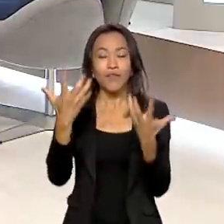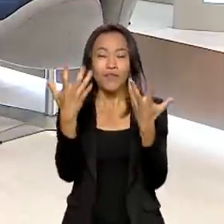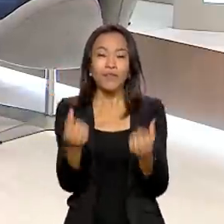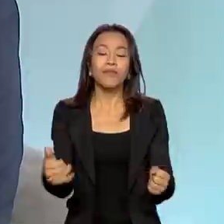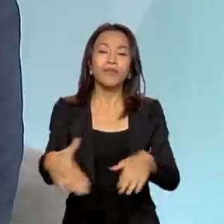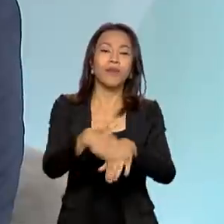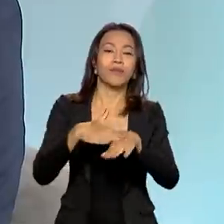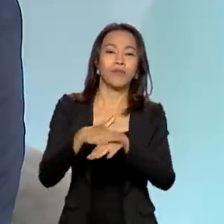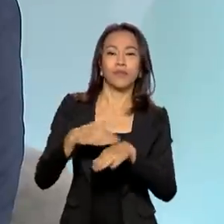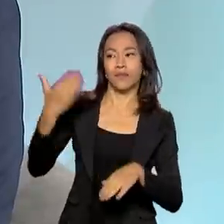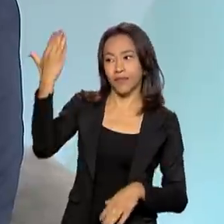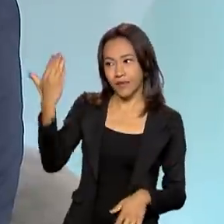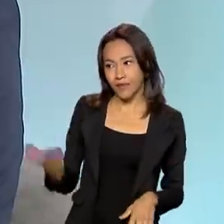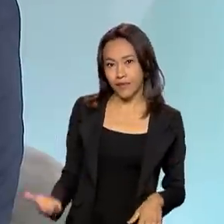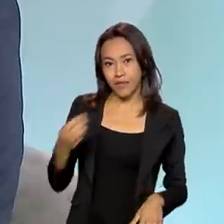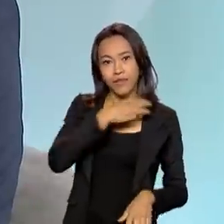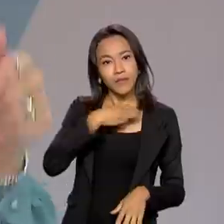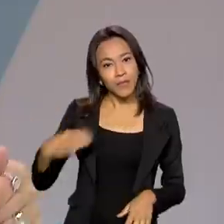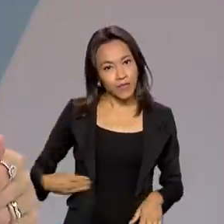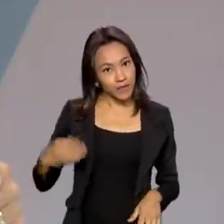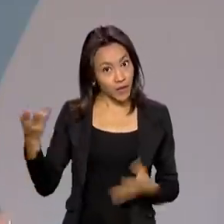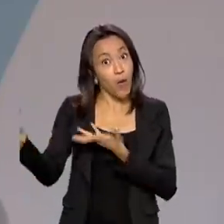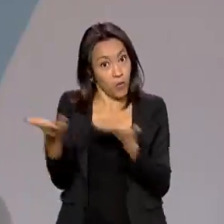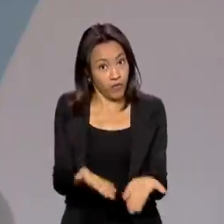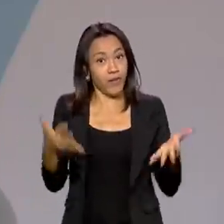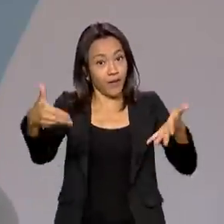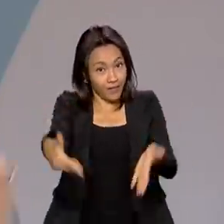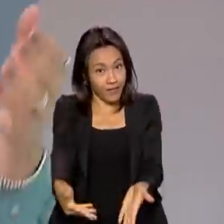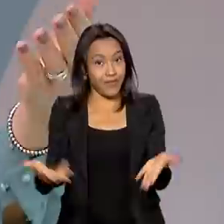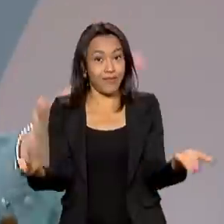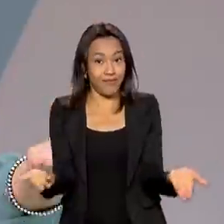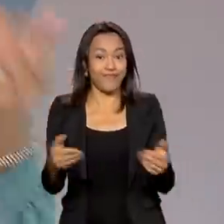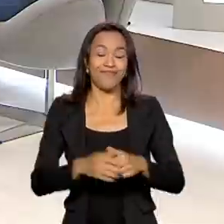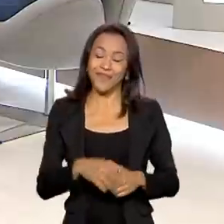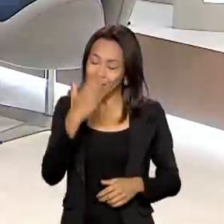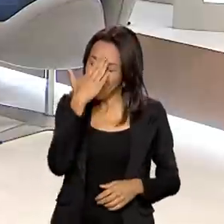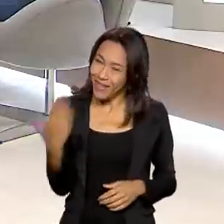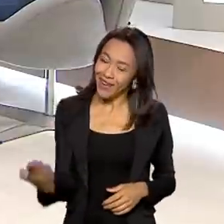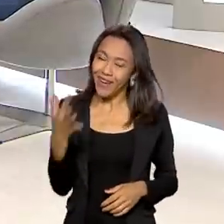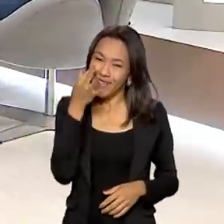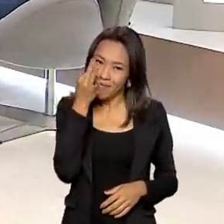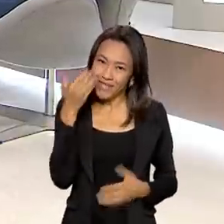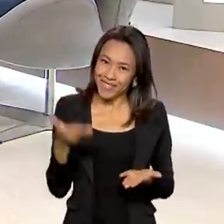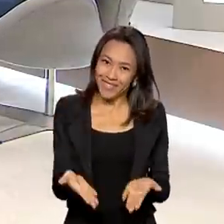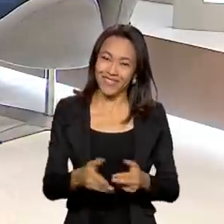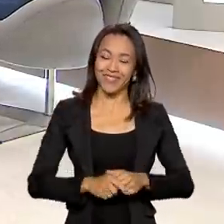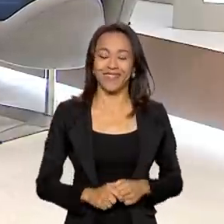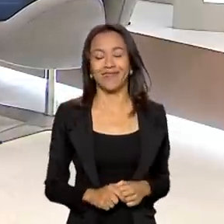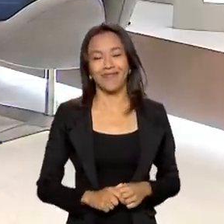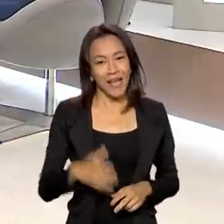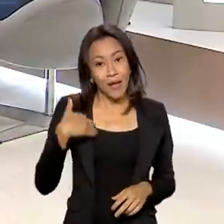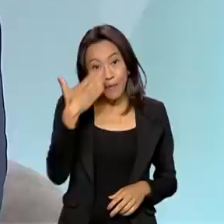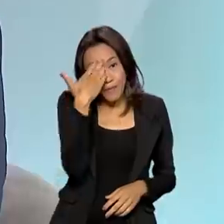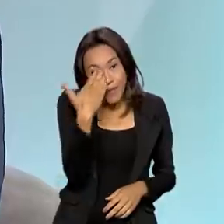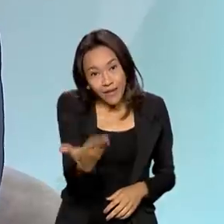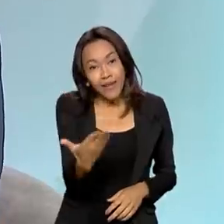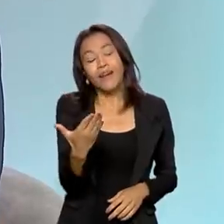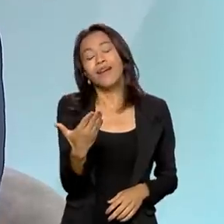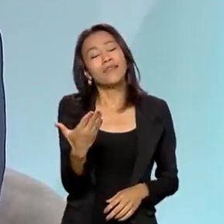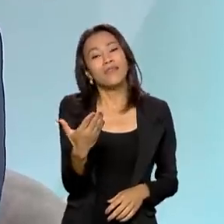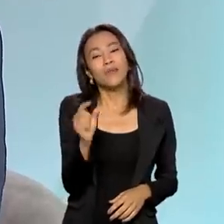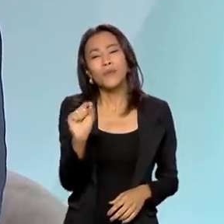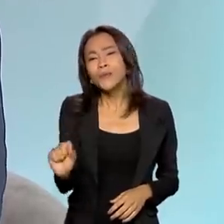do Meio Ambiente, Joaquim Leite, convidado desta edição do Brasil em Pauta. Muito obrigada por estar aqui conosco. Obrigado, obrigado por